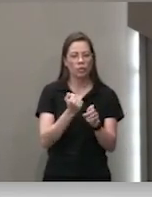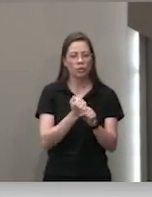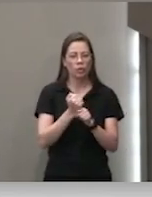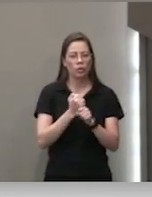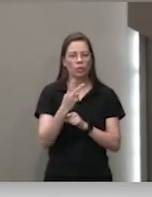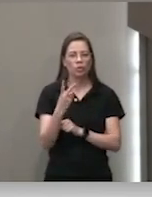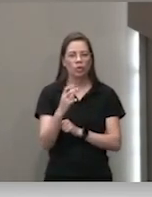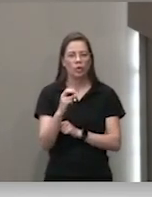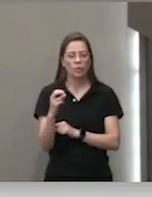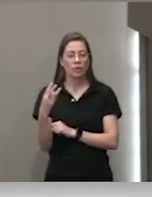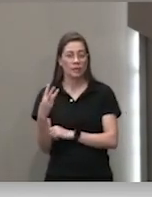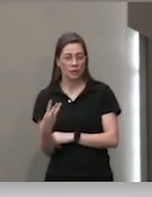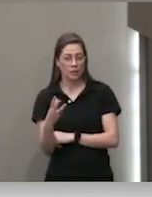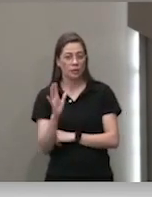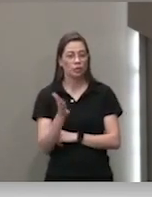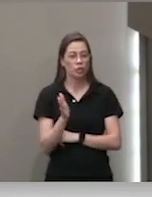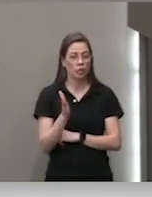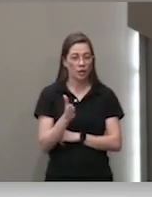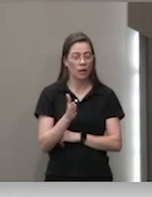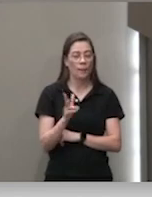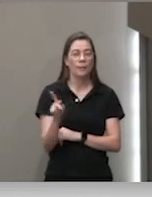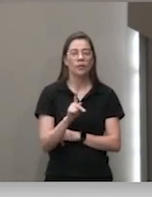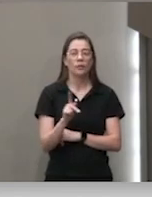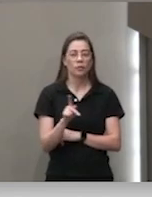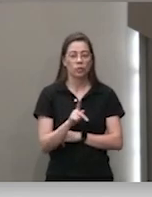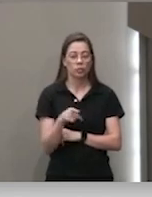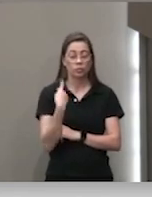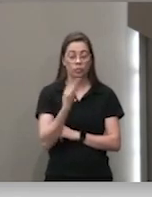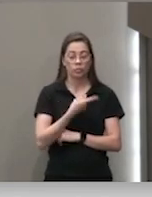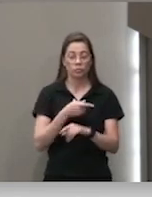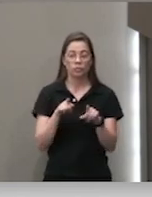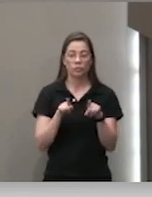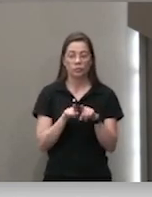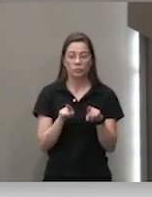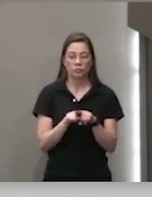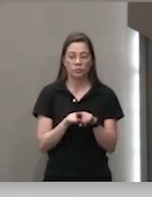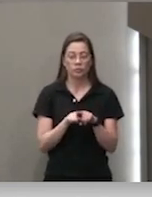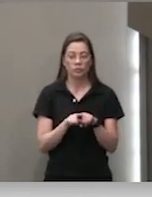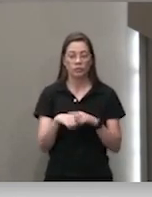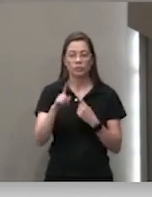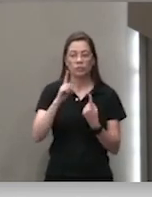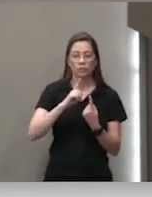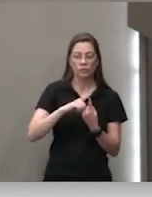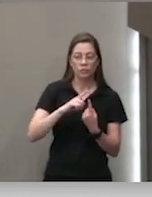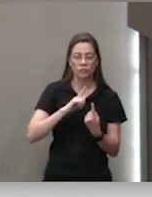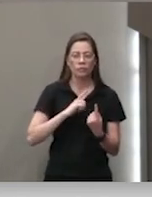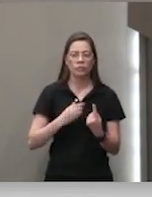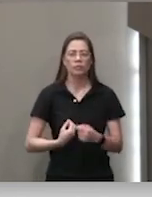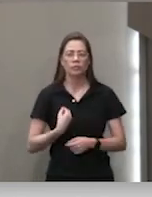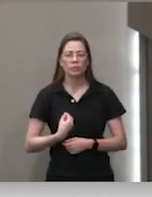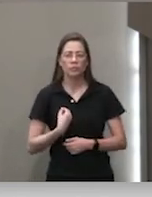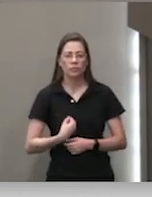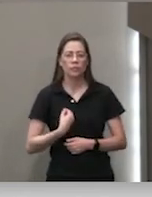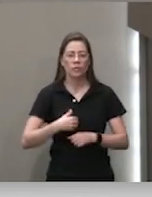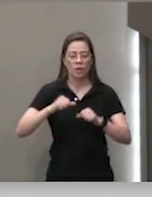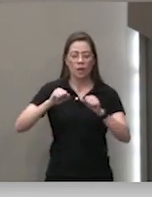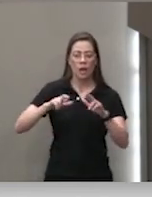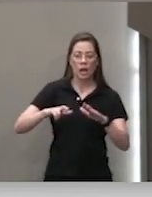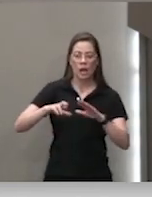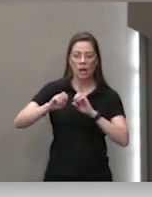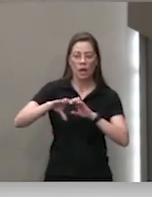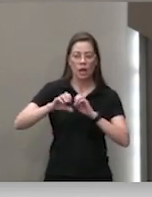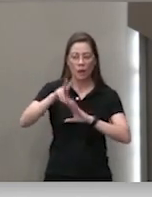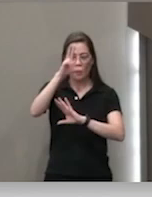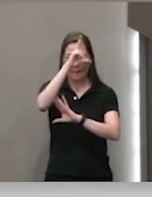para vocês terem uma ideia. Sendo professor, nós também tivemos várias iniciativas relacionadas à educação